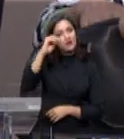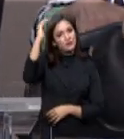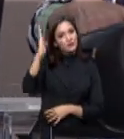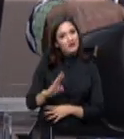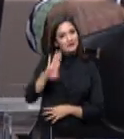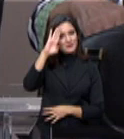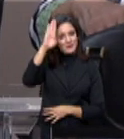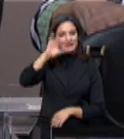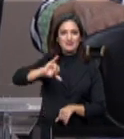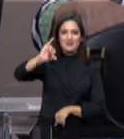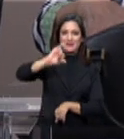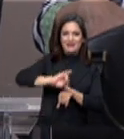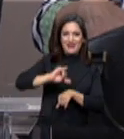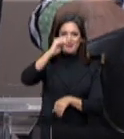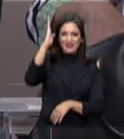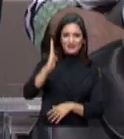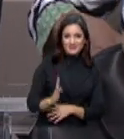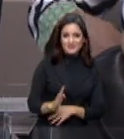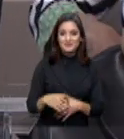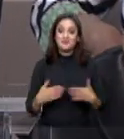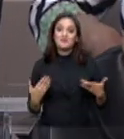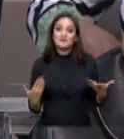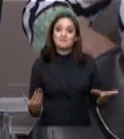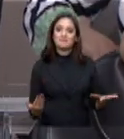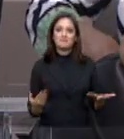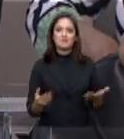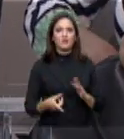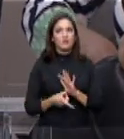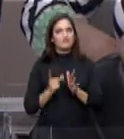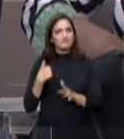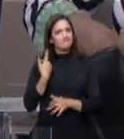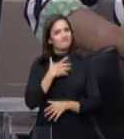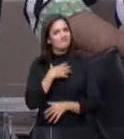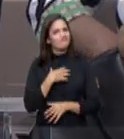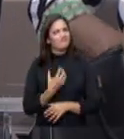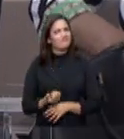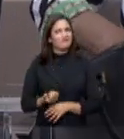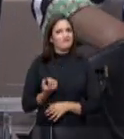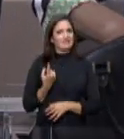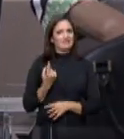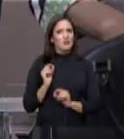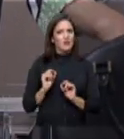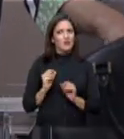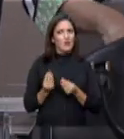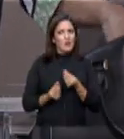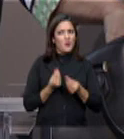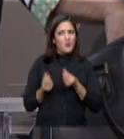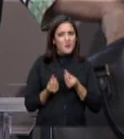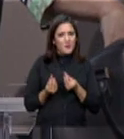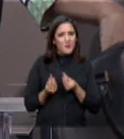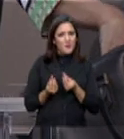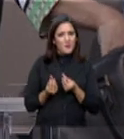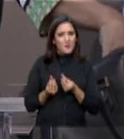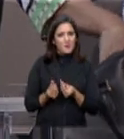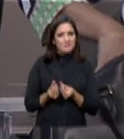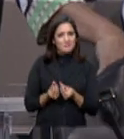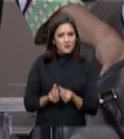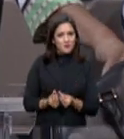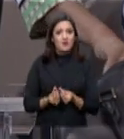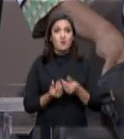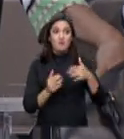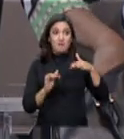da capital federal. E nos causava estranheza uma instituição do tamanho,